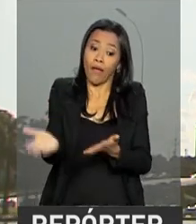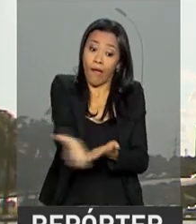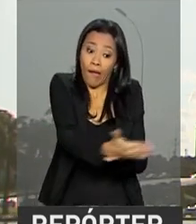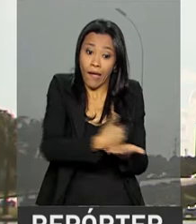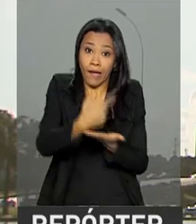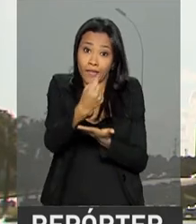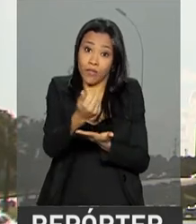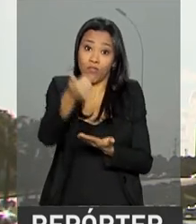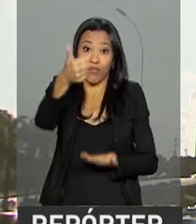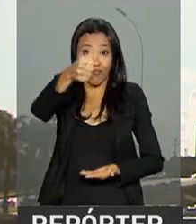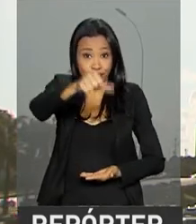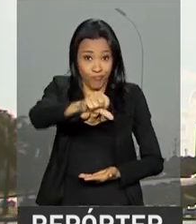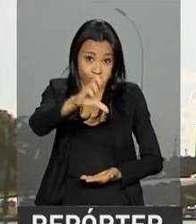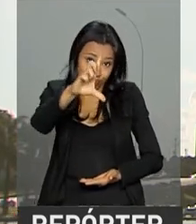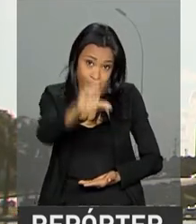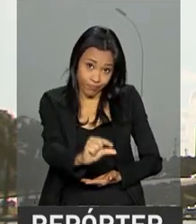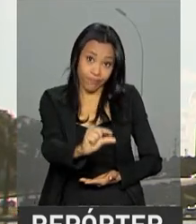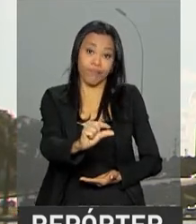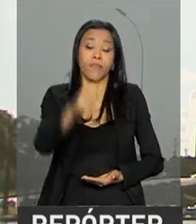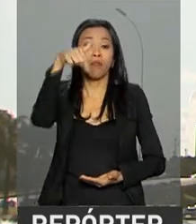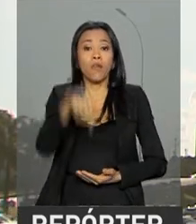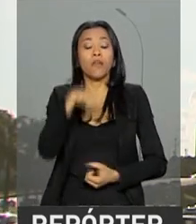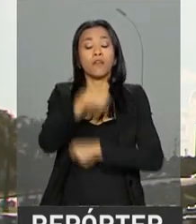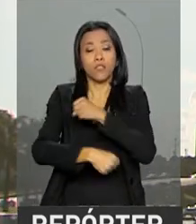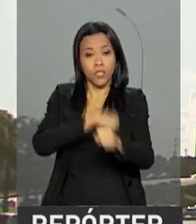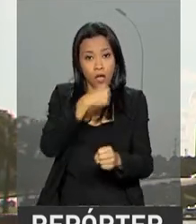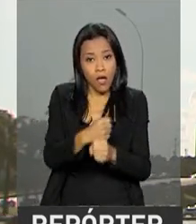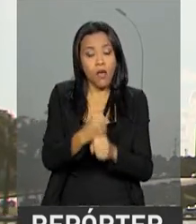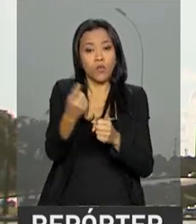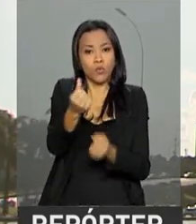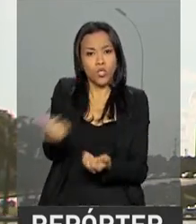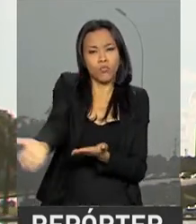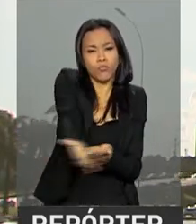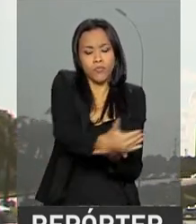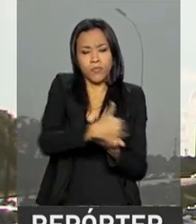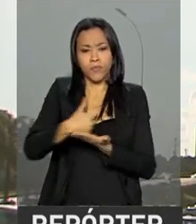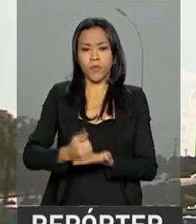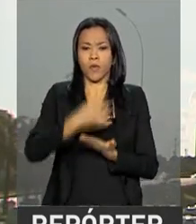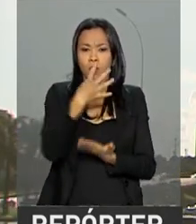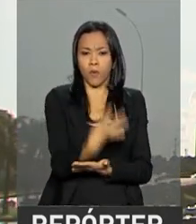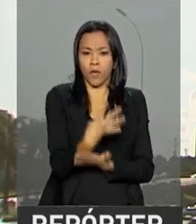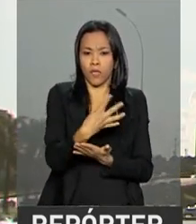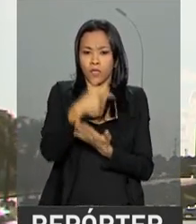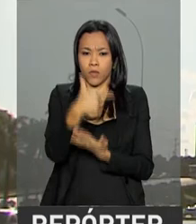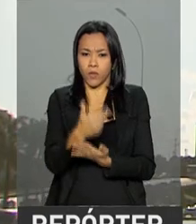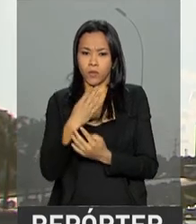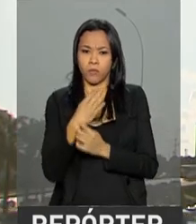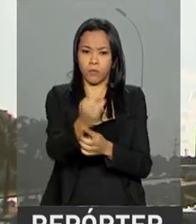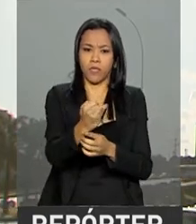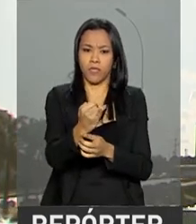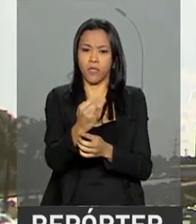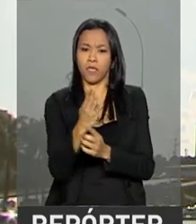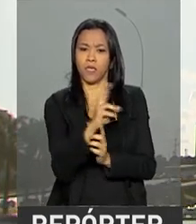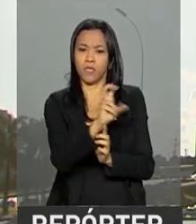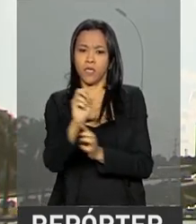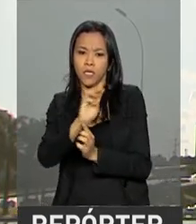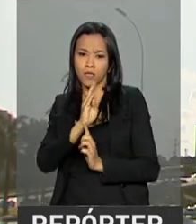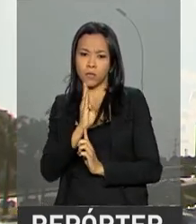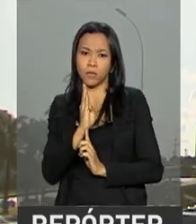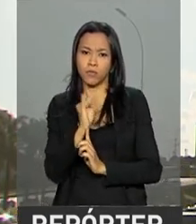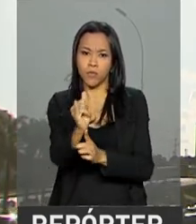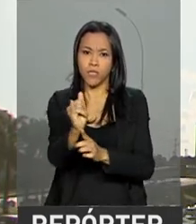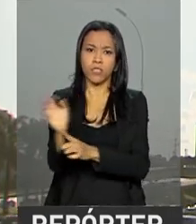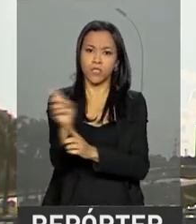aquém o esperado apenas este ano as receitas devem ficar 42 bilhões e 500 milhões de reais abaixo